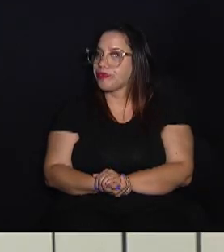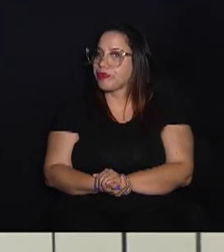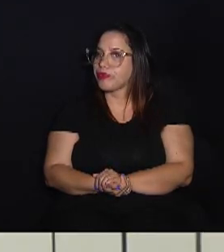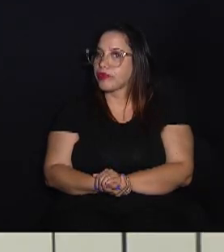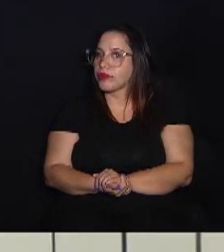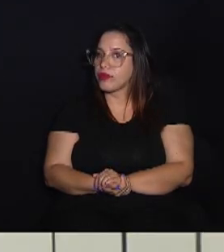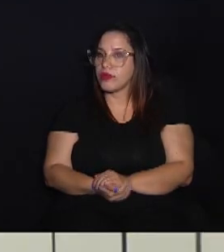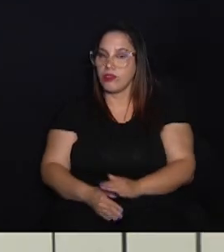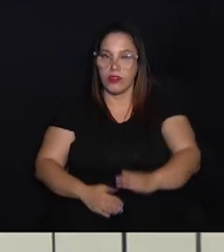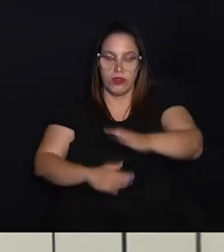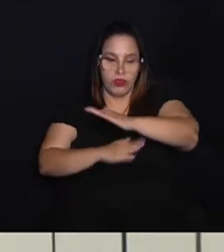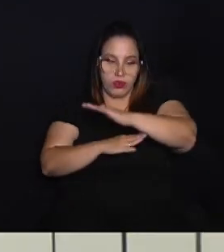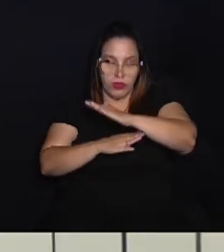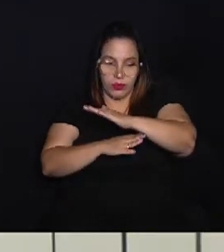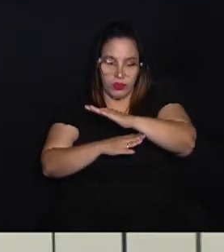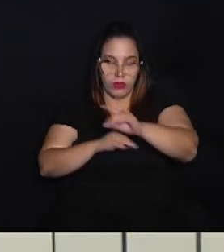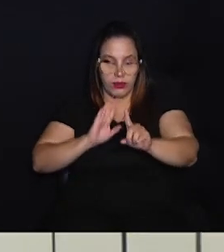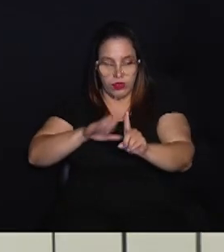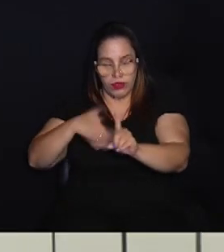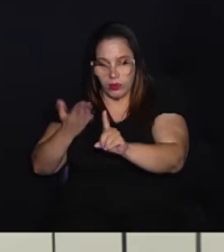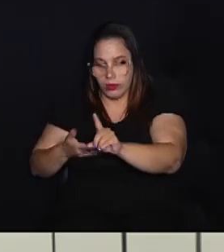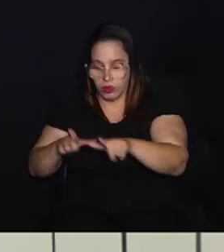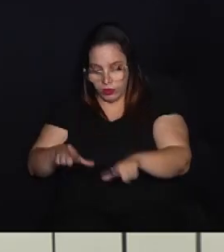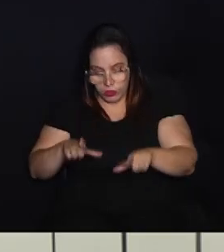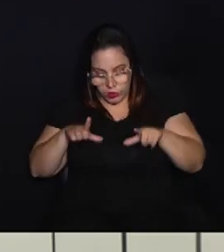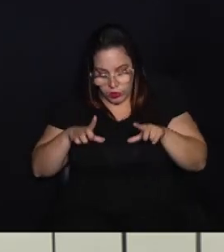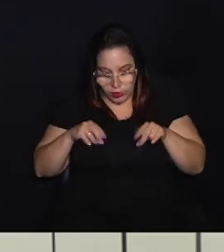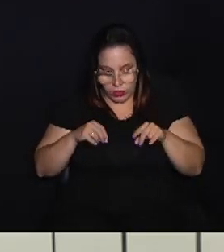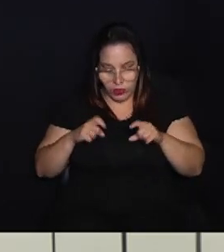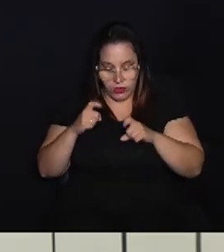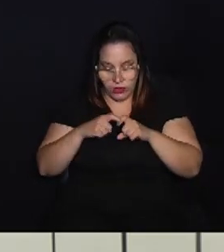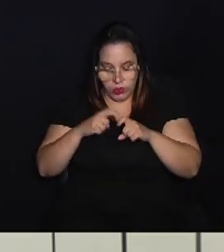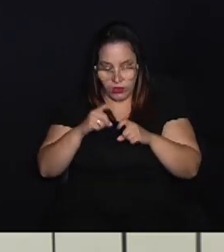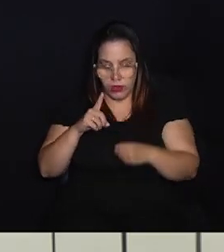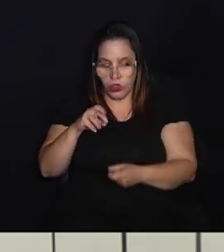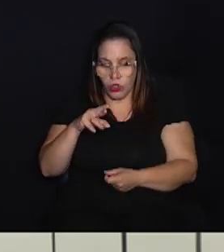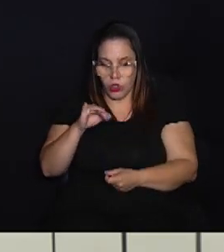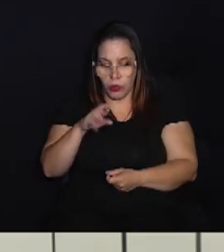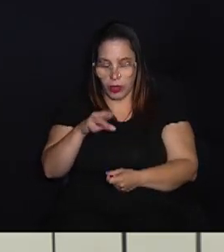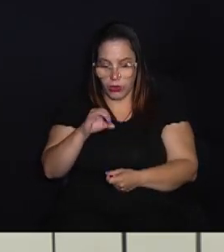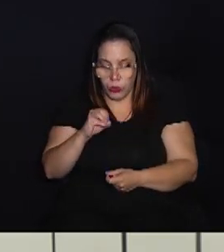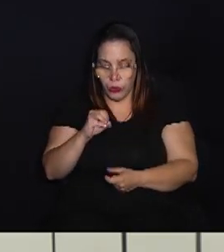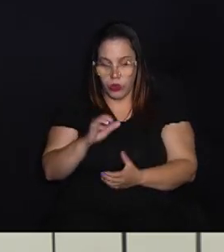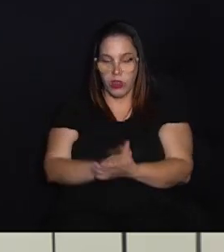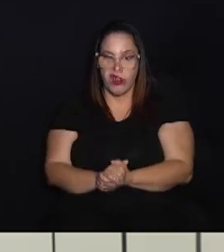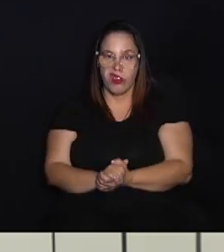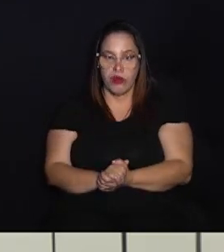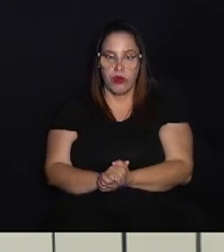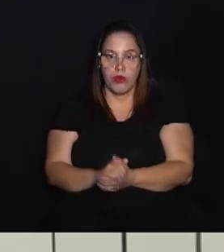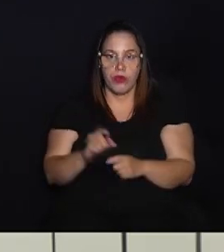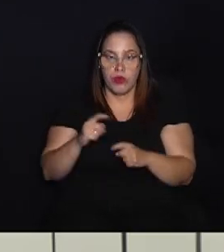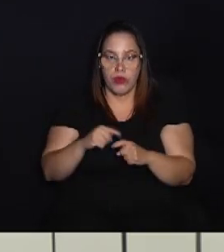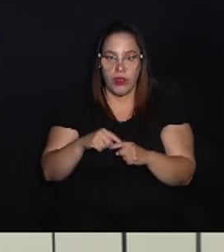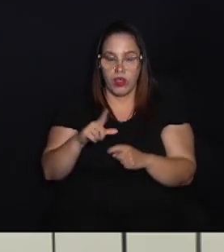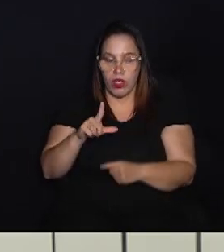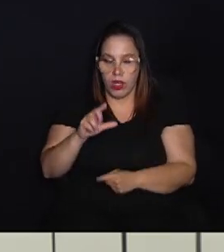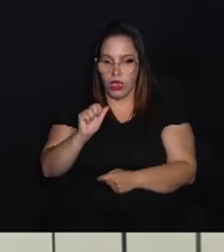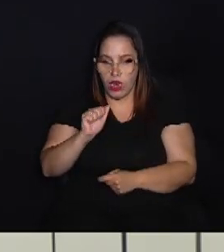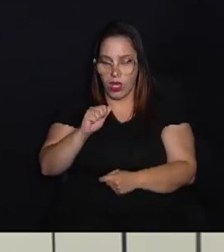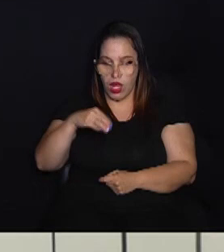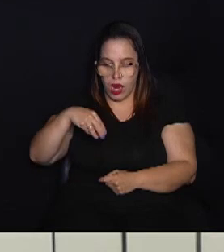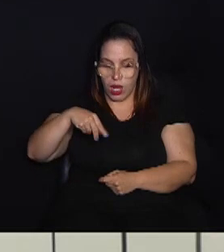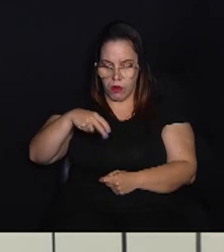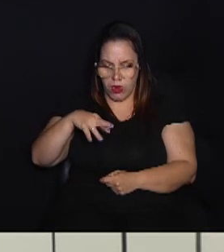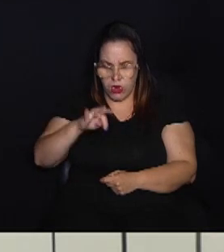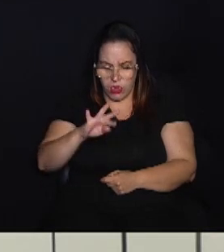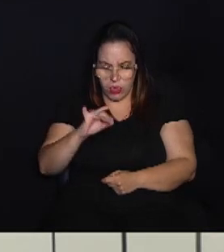A Câmara prestou homenagem com o diploma de mérito médico Dr. Roberto Maia Rocha Brito ao médico Lamartine Martins